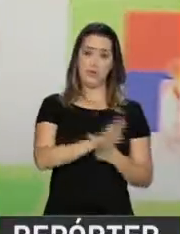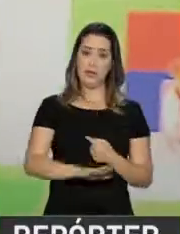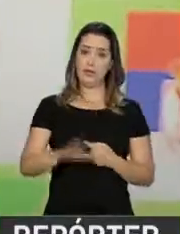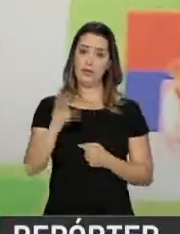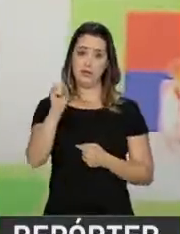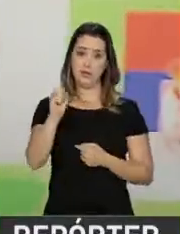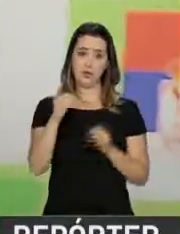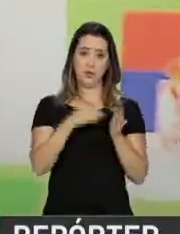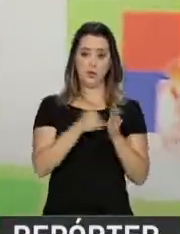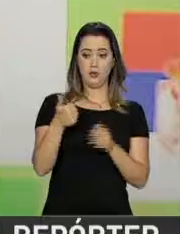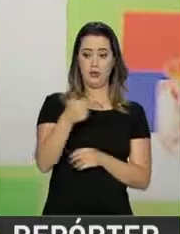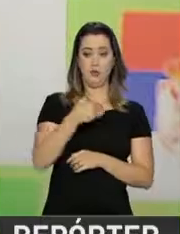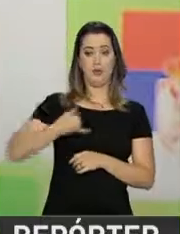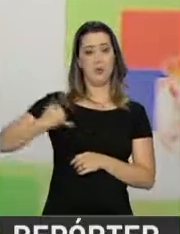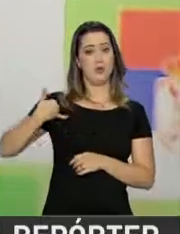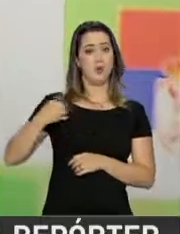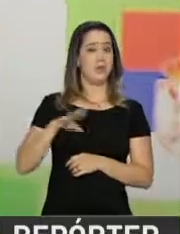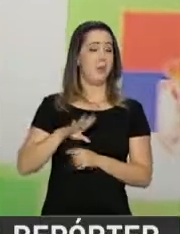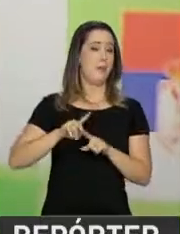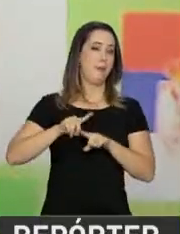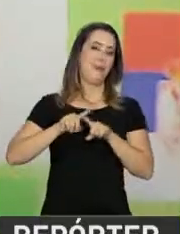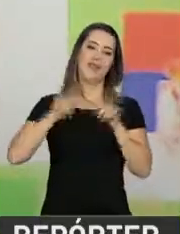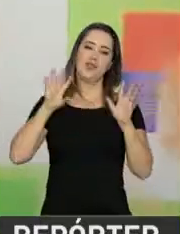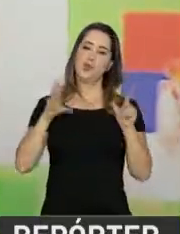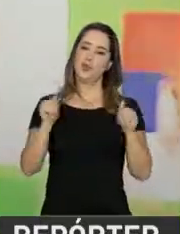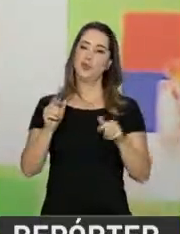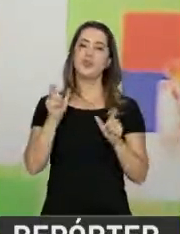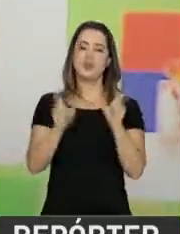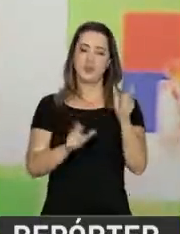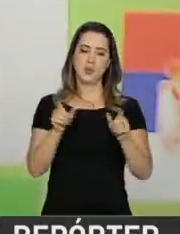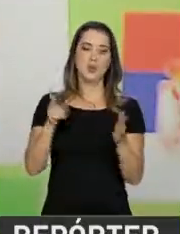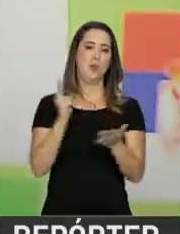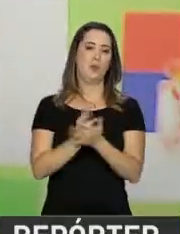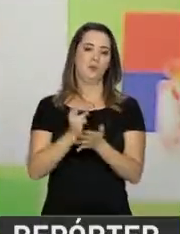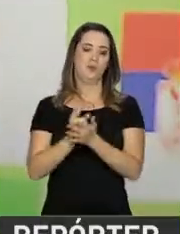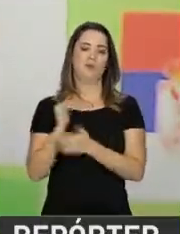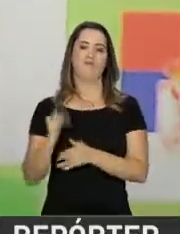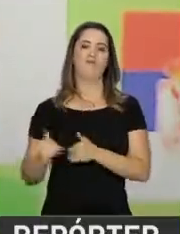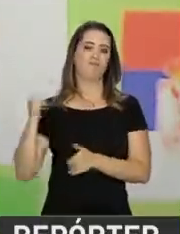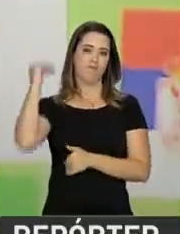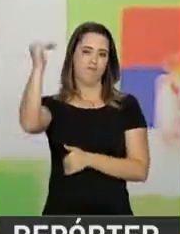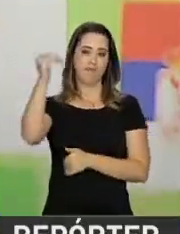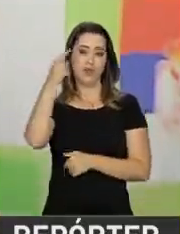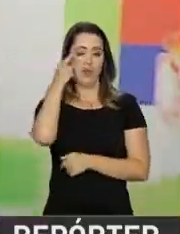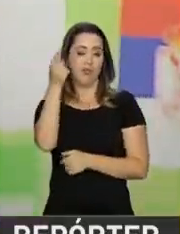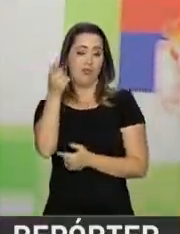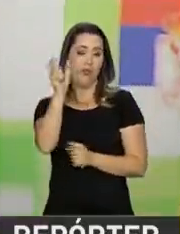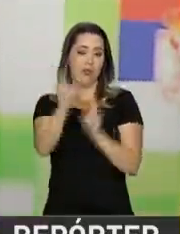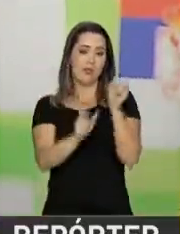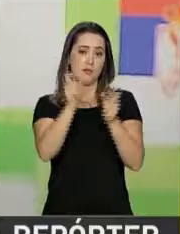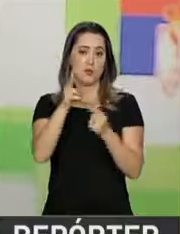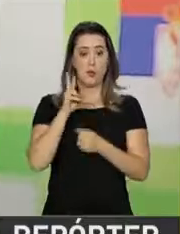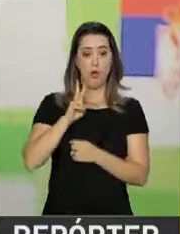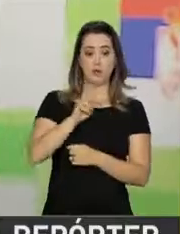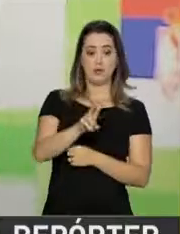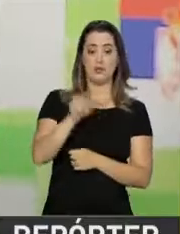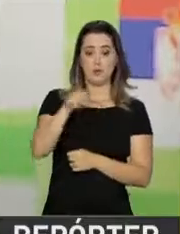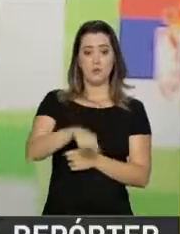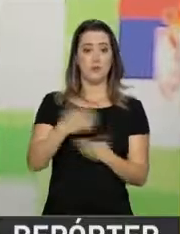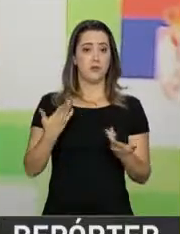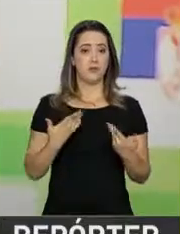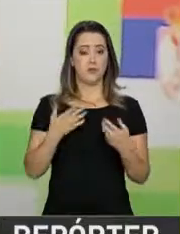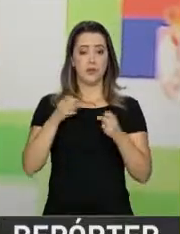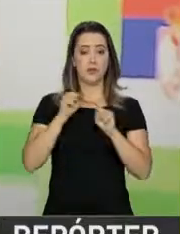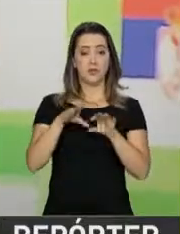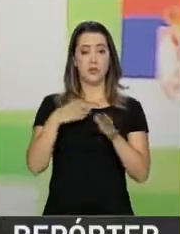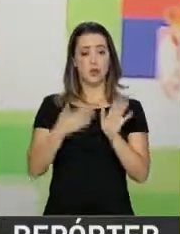8 a 12 anos mas todas as crianças na verdade inclusive nós adultos na ideia mesmo era que as pessoas enxergassem esse conteúdo que